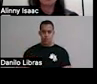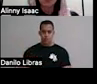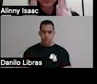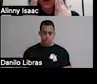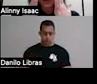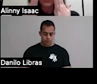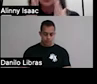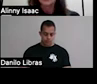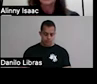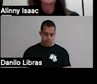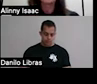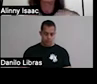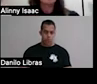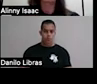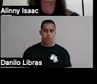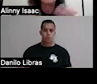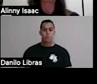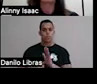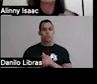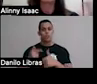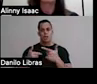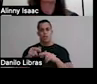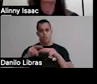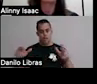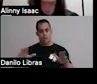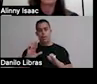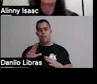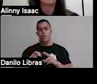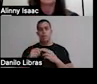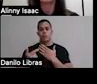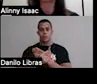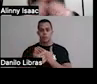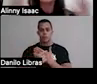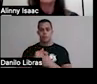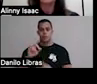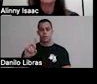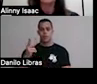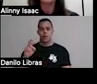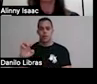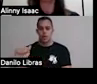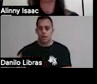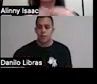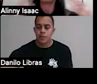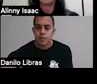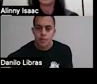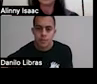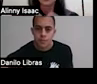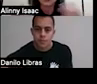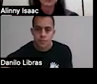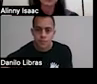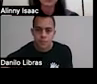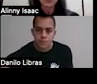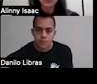mostrado em vários trabalhos e devido a esse papel, portanto, do DHEA nessa via de sinalização, levando